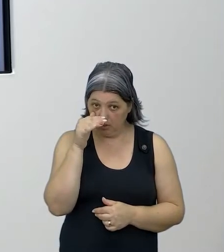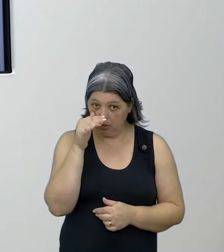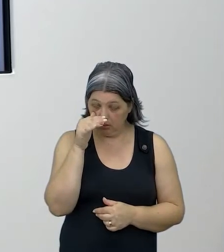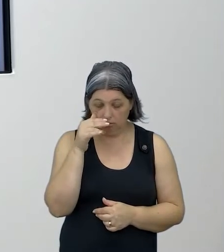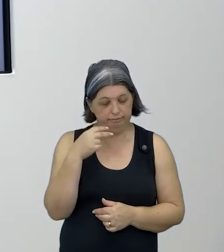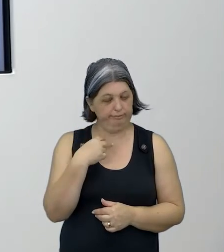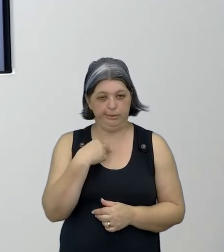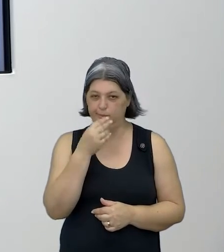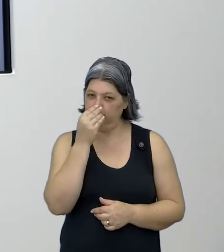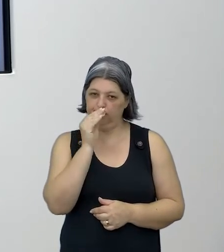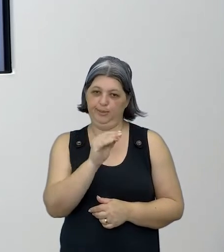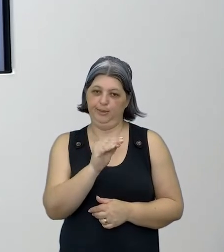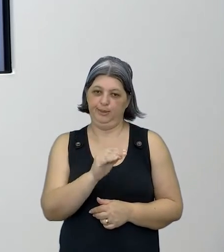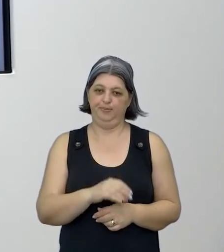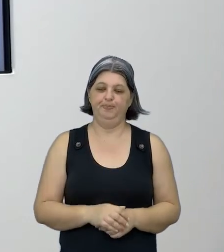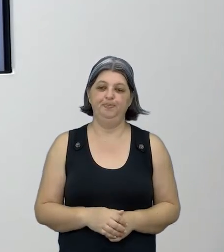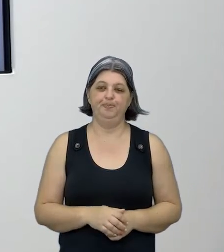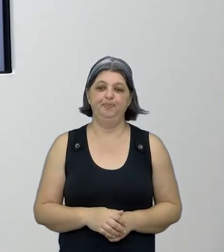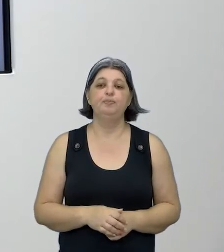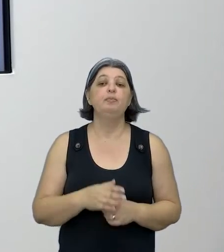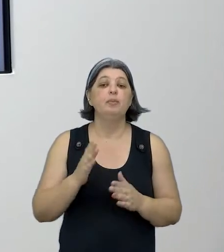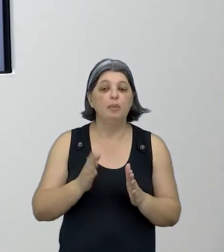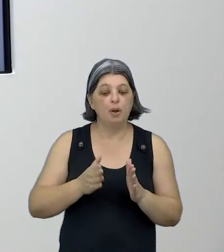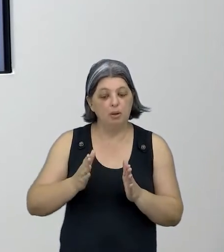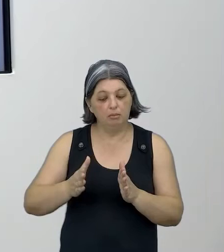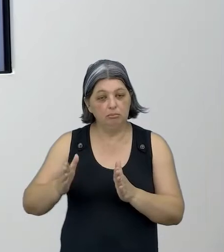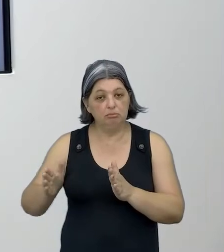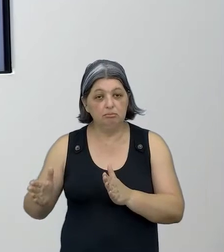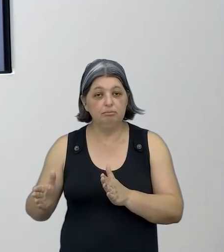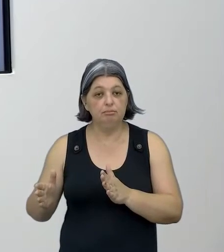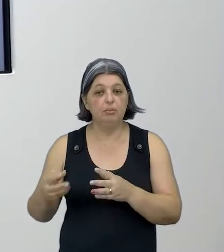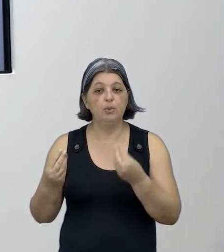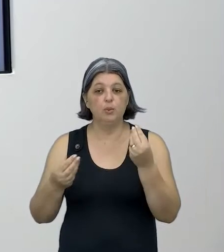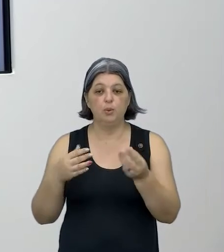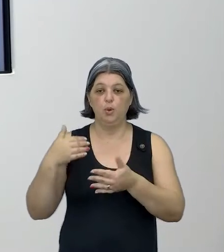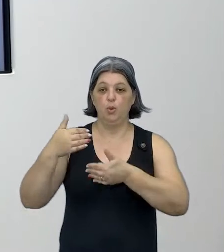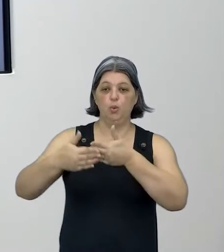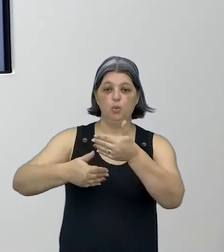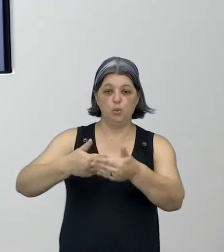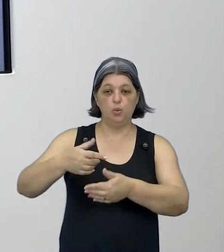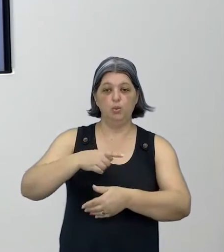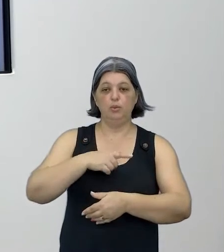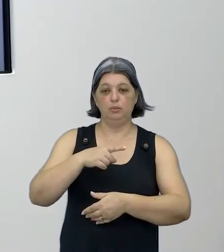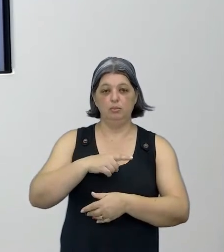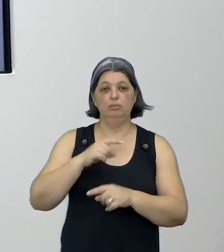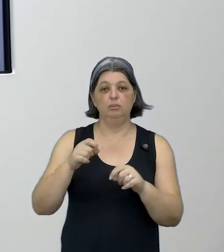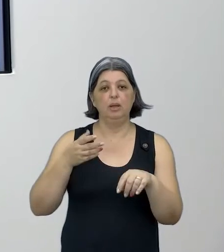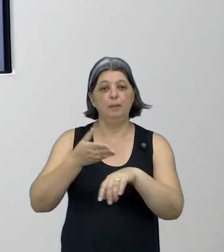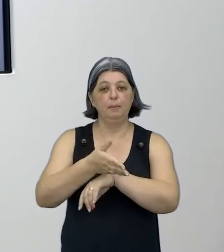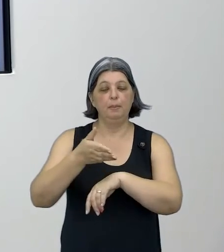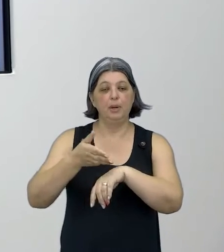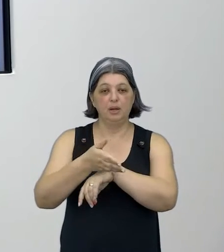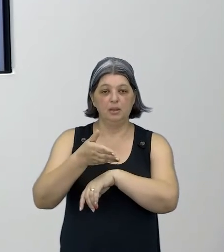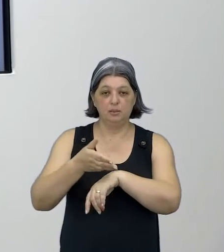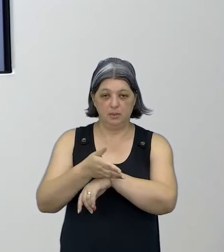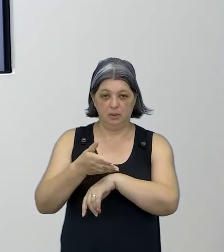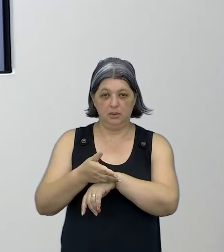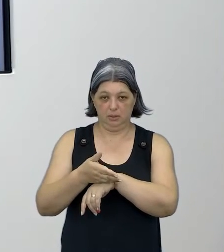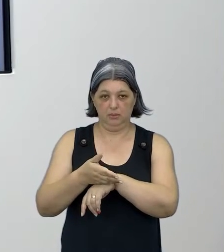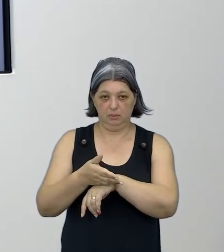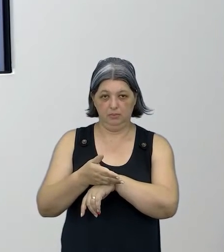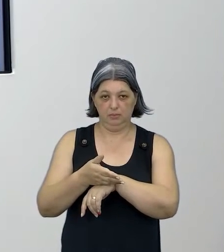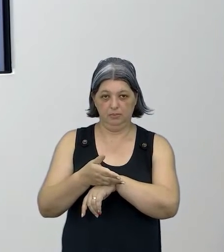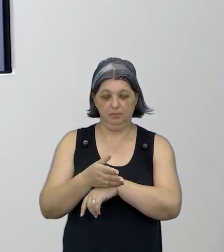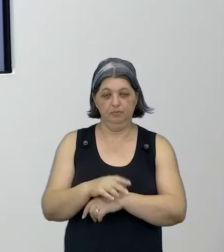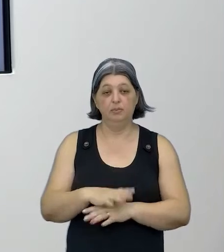ignorar. Nesse processo, houve aí uma participação muito